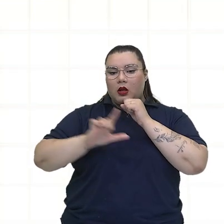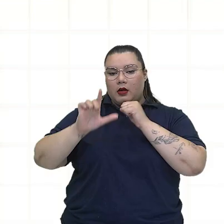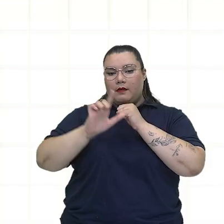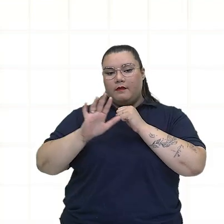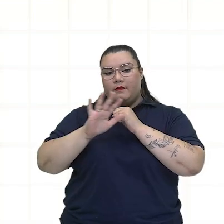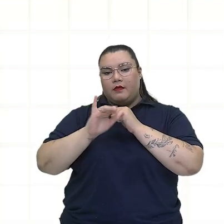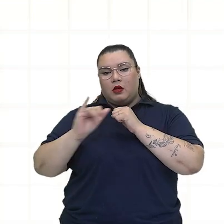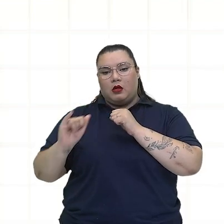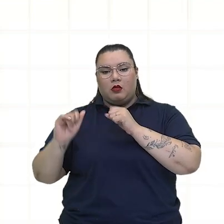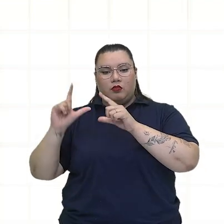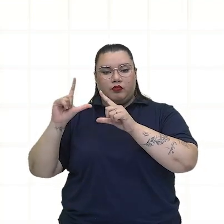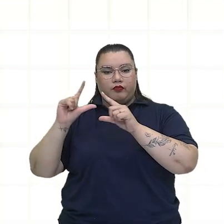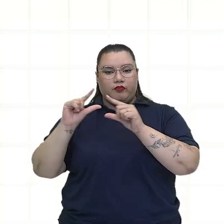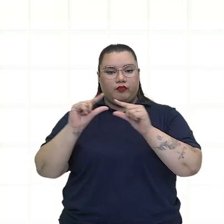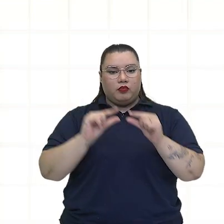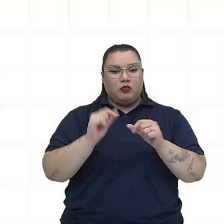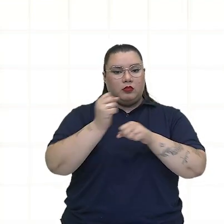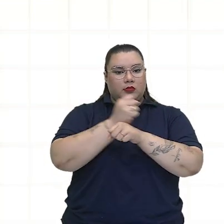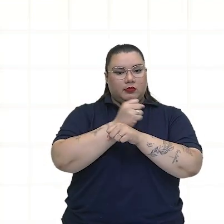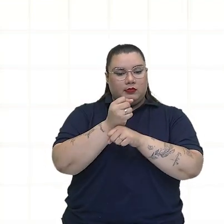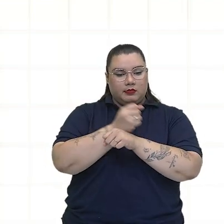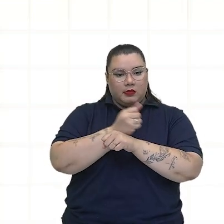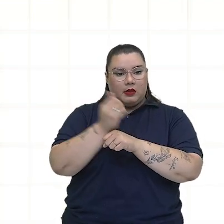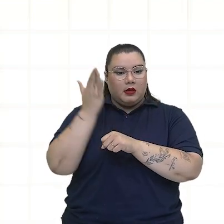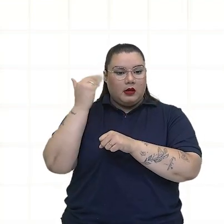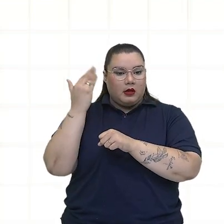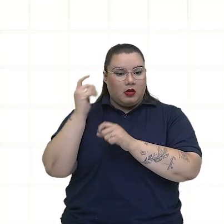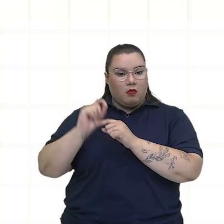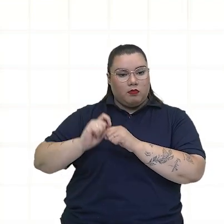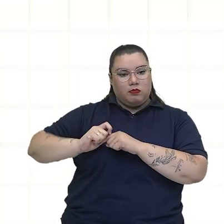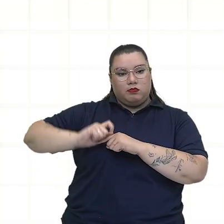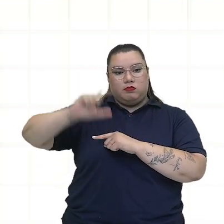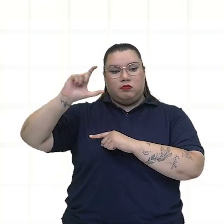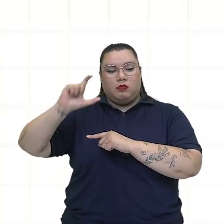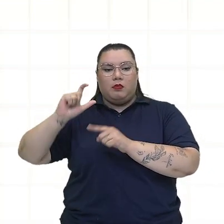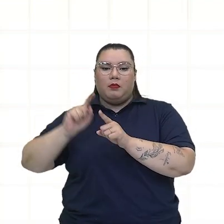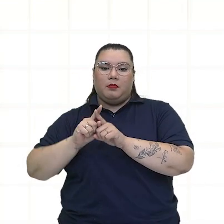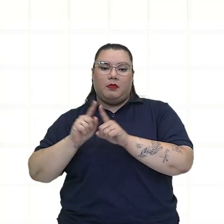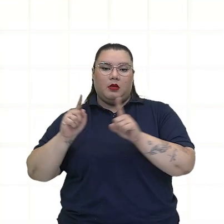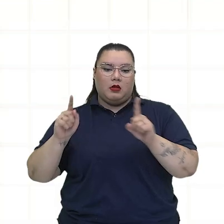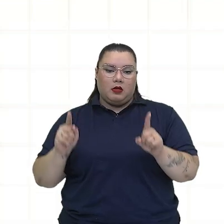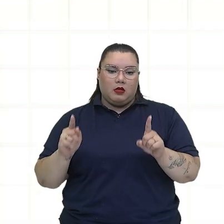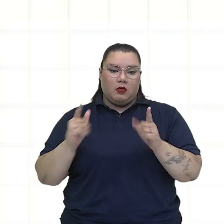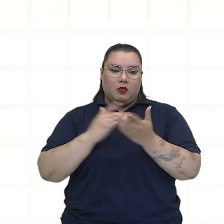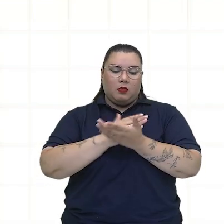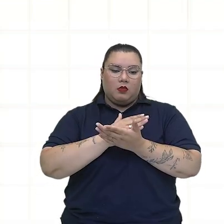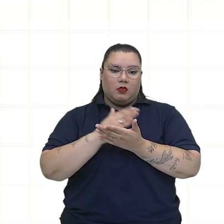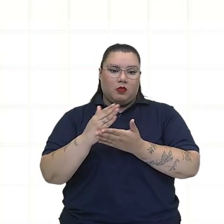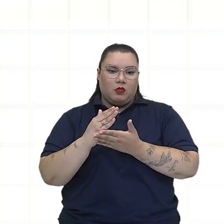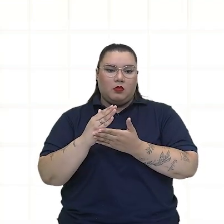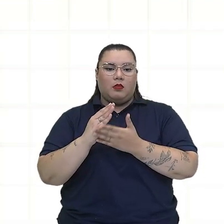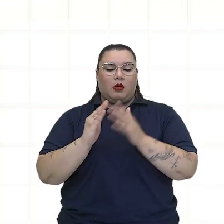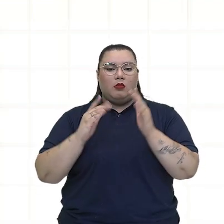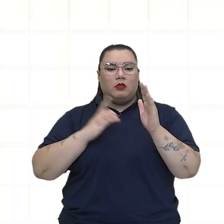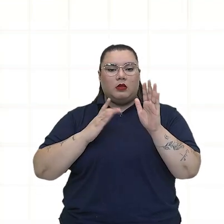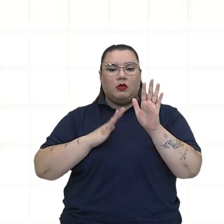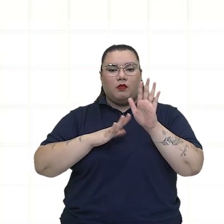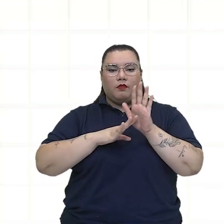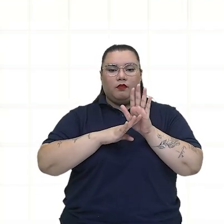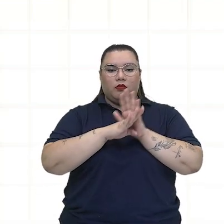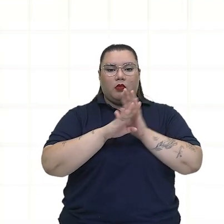vai diminuindo com o passar do tempo. Ela era muito grande. No entanto, ela começou a ser ultrapassada